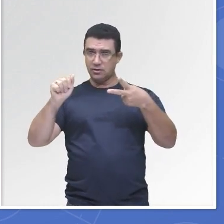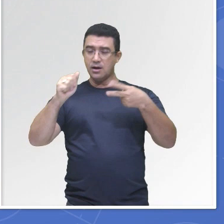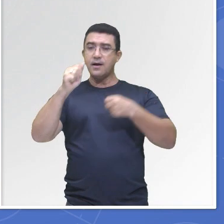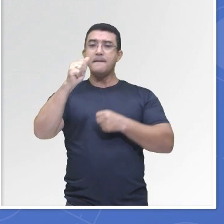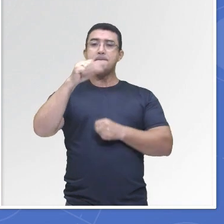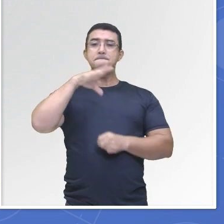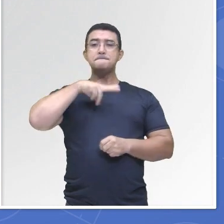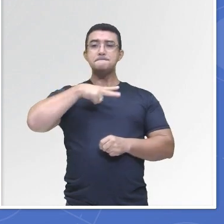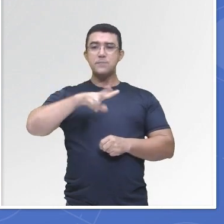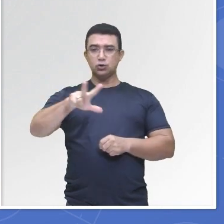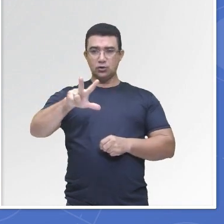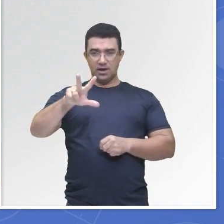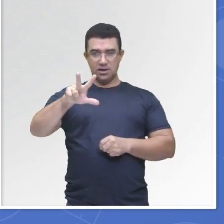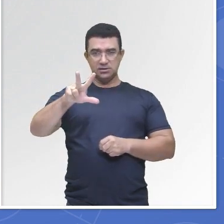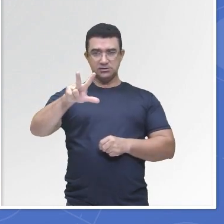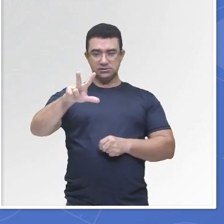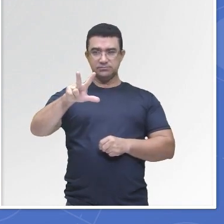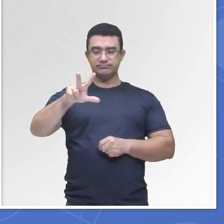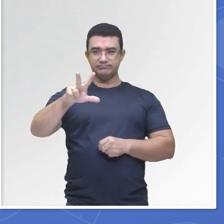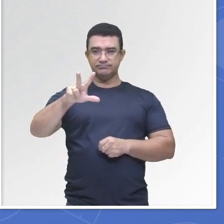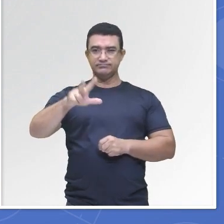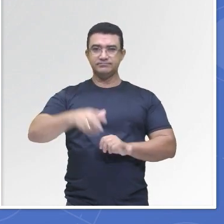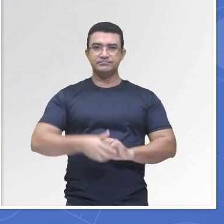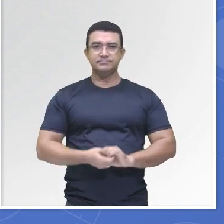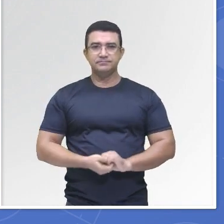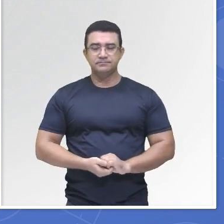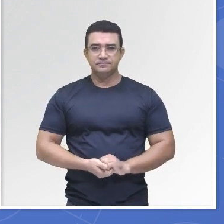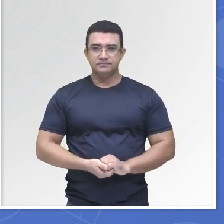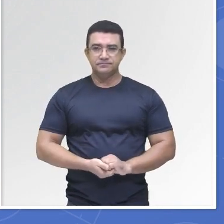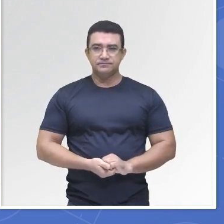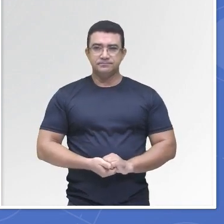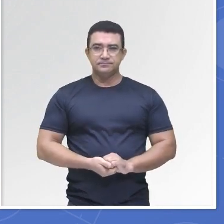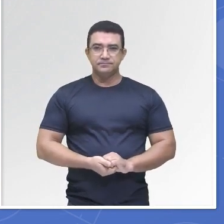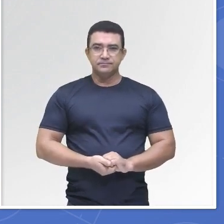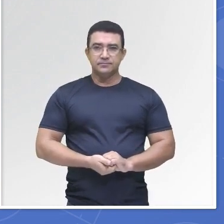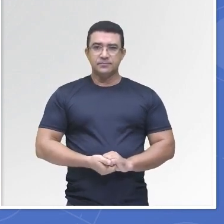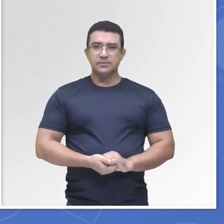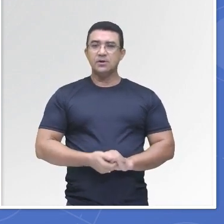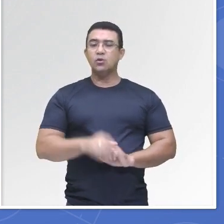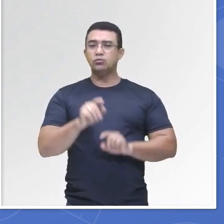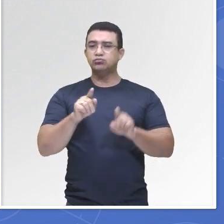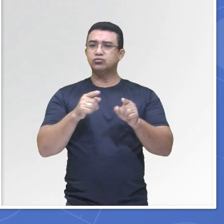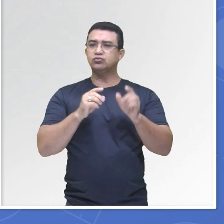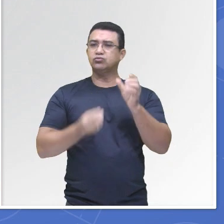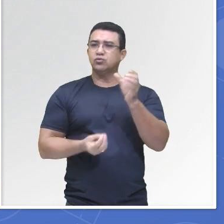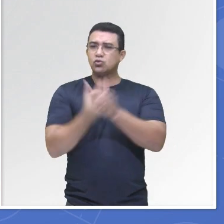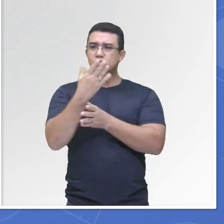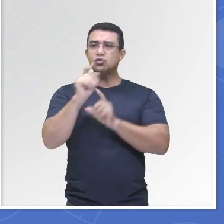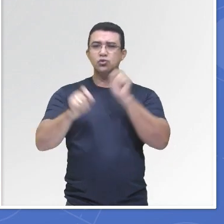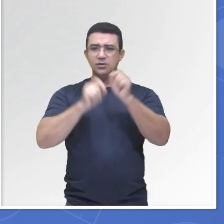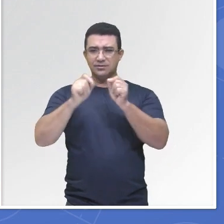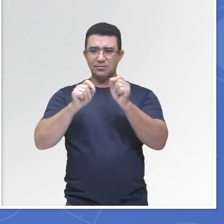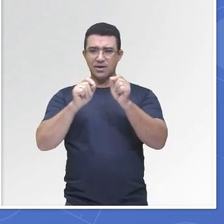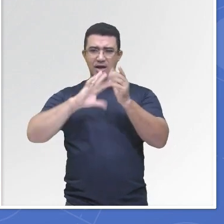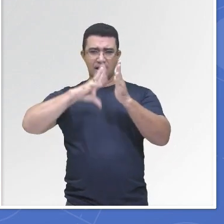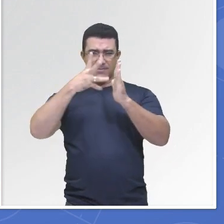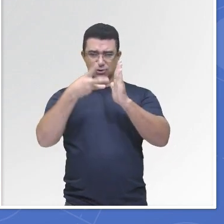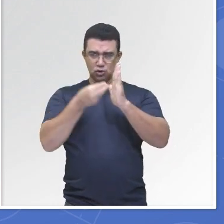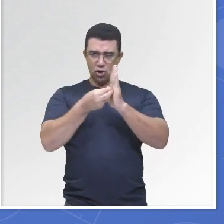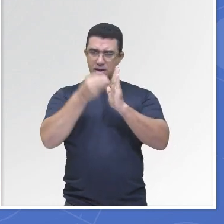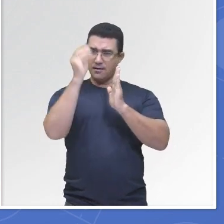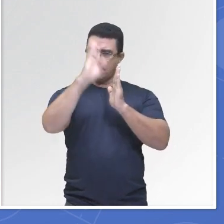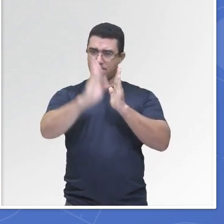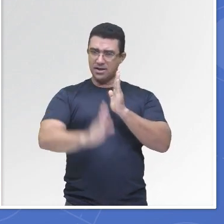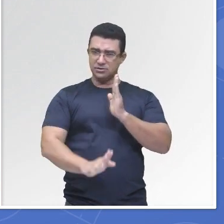ele vai romper aí as linhas do Tratado de Tordesilhas e vai conseguir a parte da Amazônia brasileira,